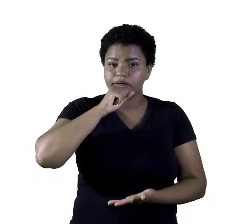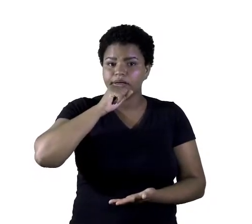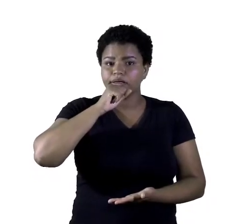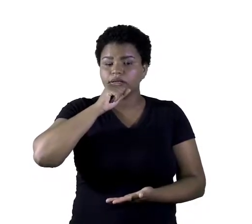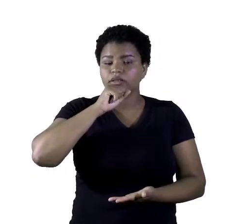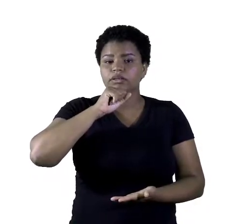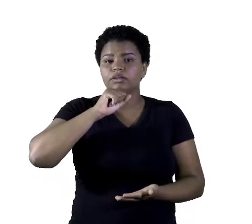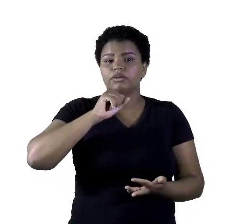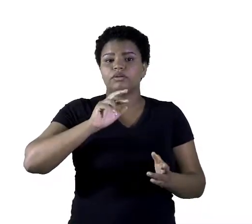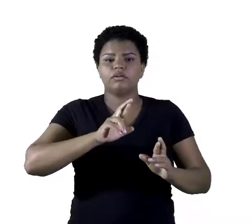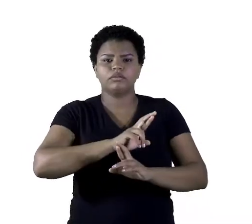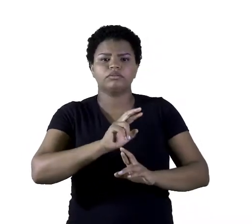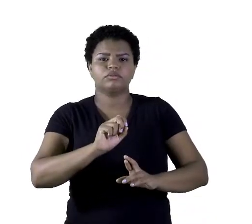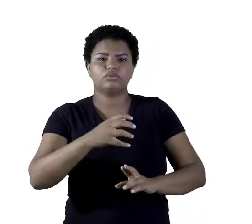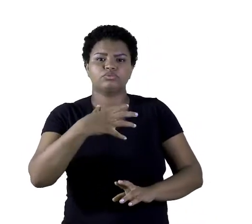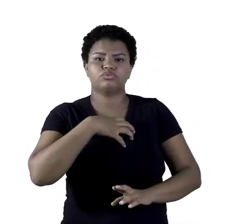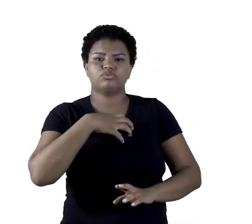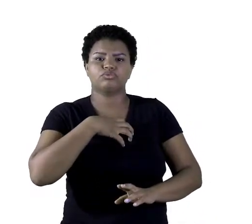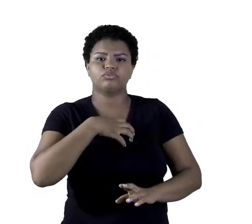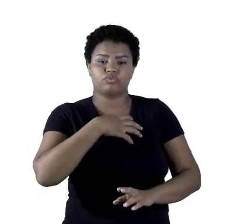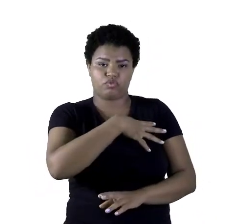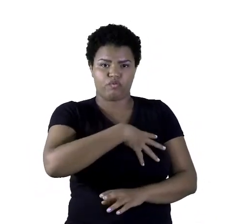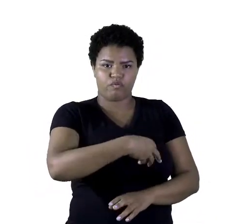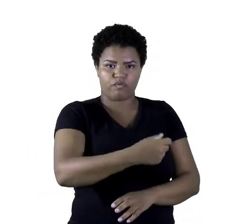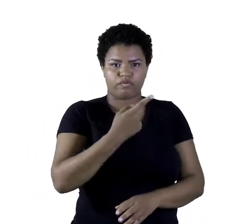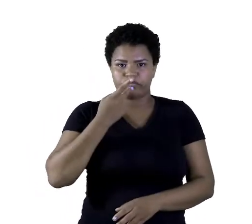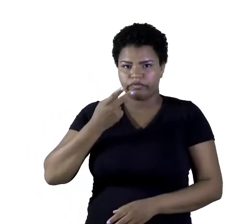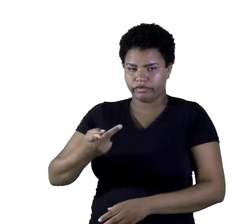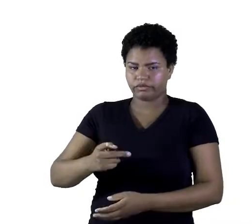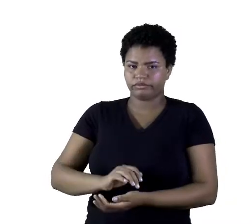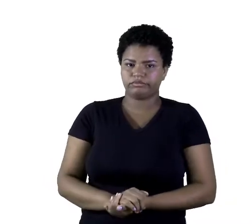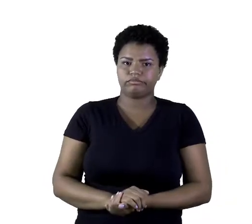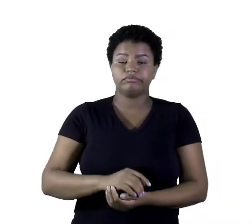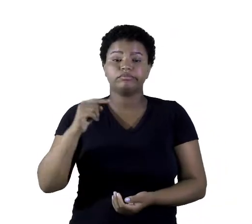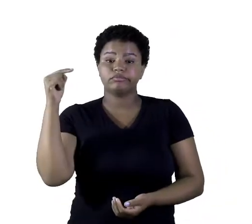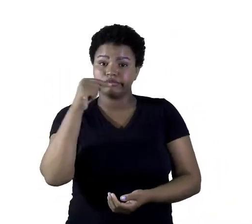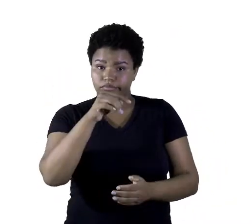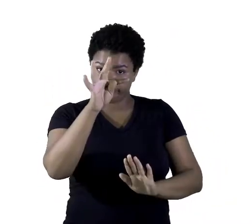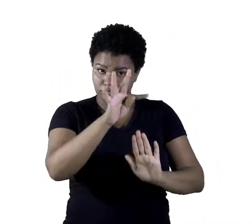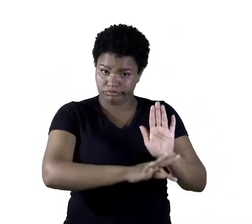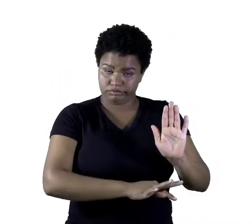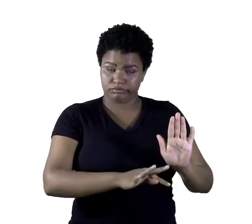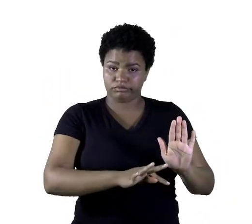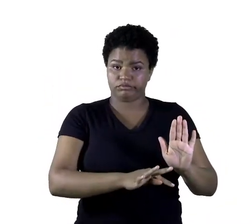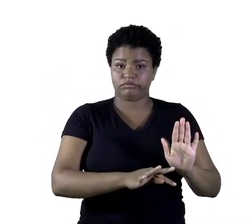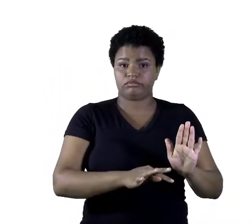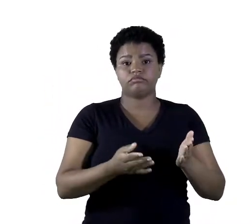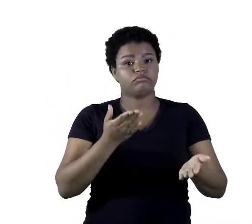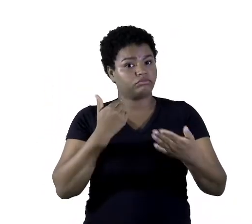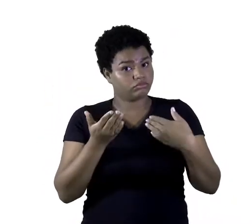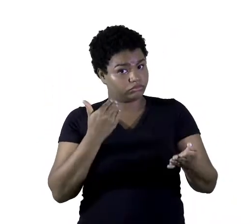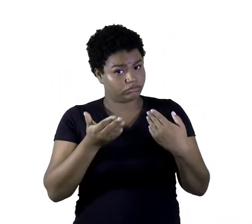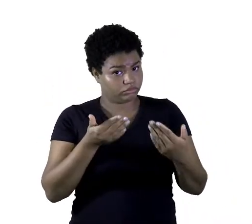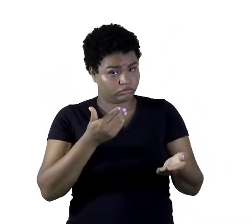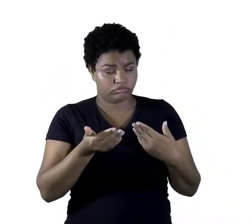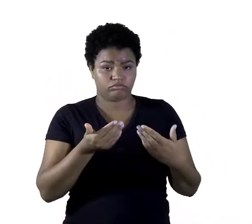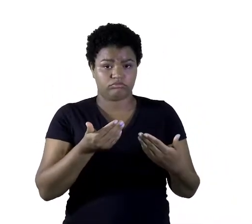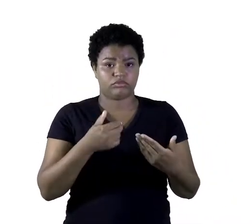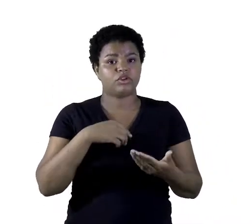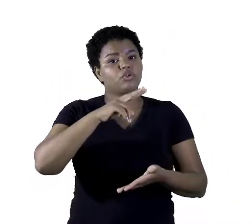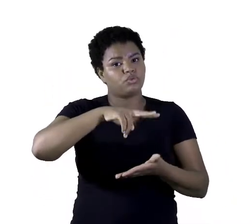copiar e responder algumas questões, certo? E nós vamos agora para a primeira questão, que ela fala